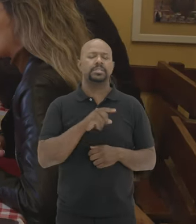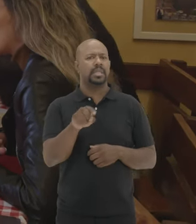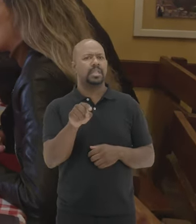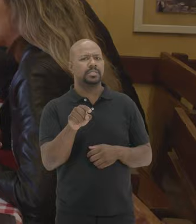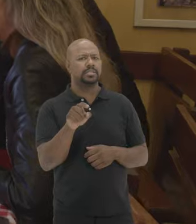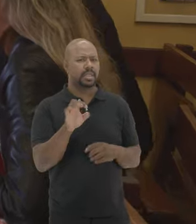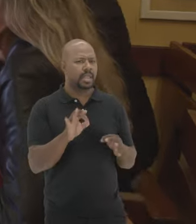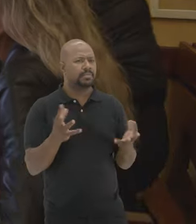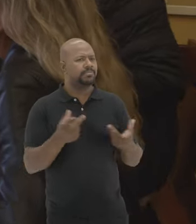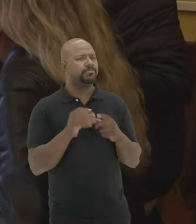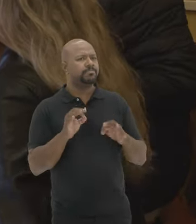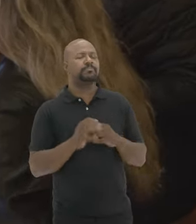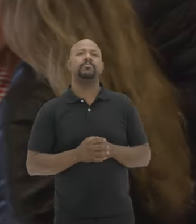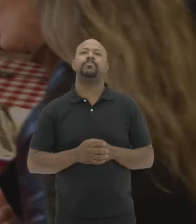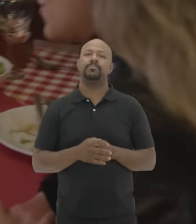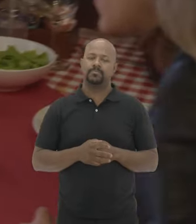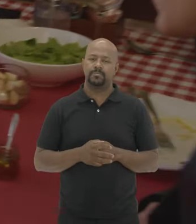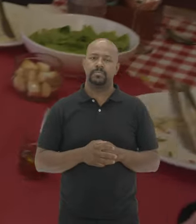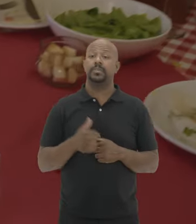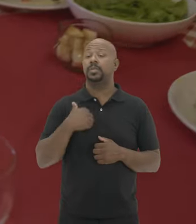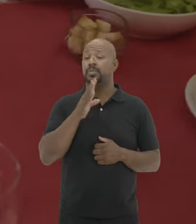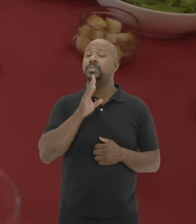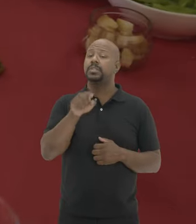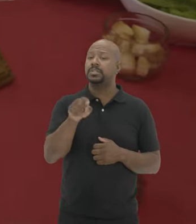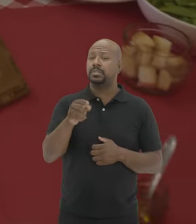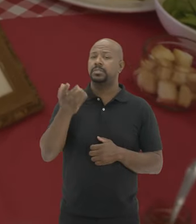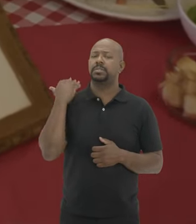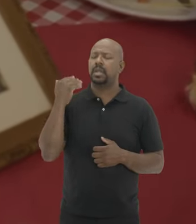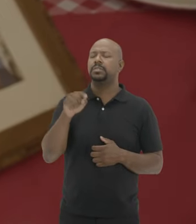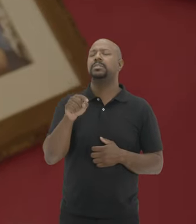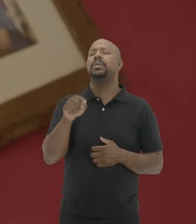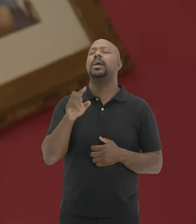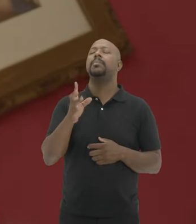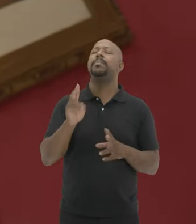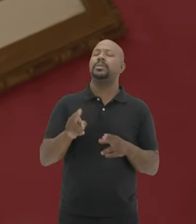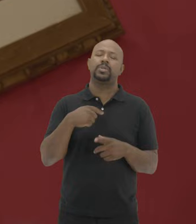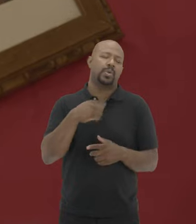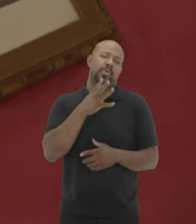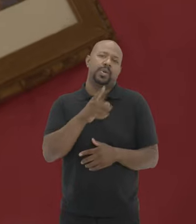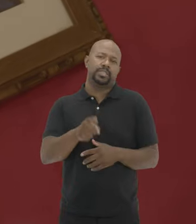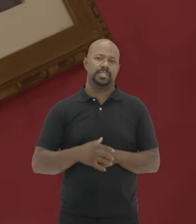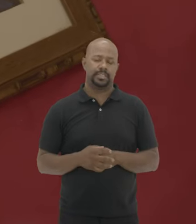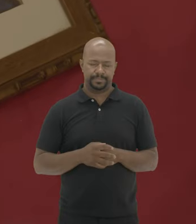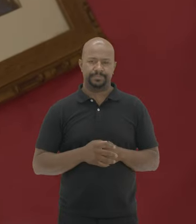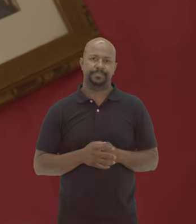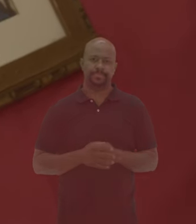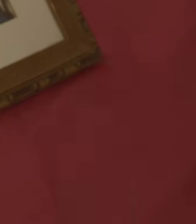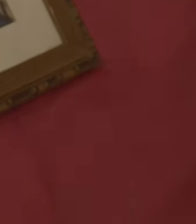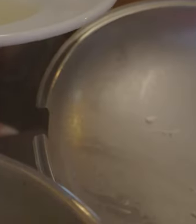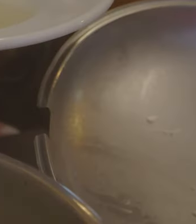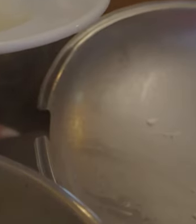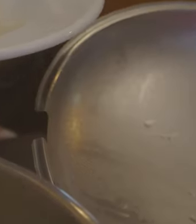Nossa. Ah, esse aqui é o nono Vitória. Esse é o nono Vitória. Eu conheci esse outro senhor, esse outro nome também eu conhecia. Na foto, dois